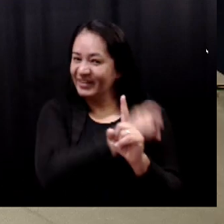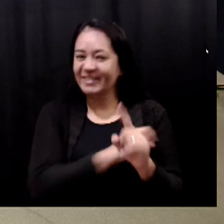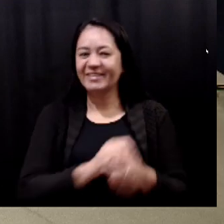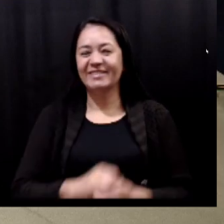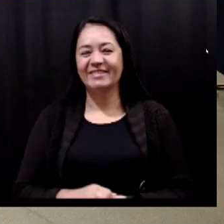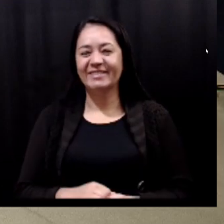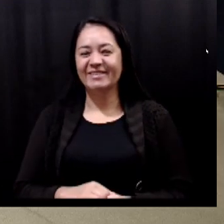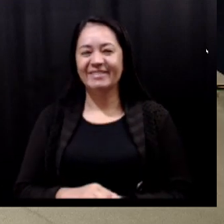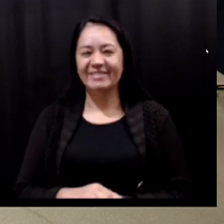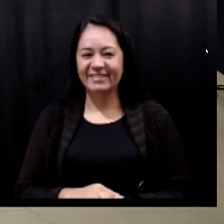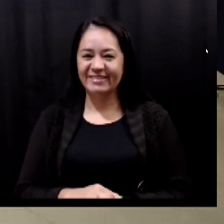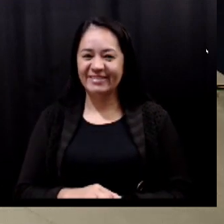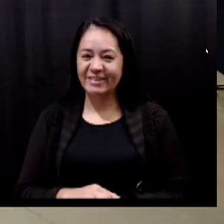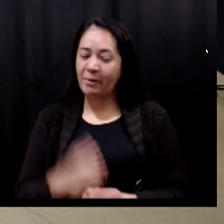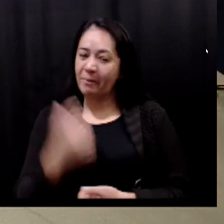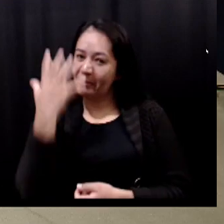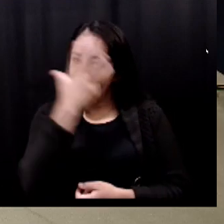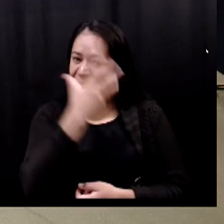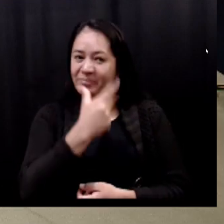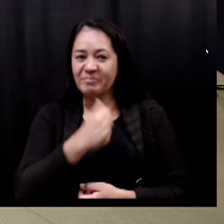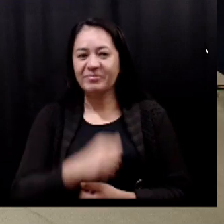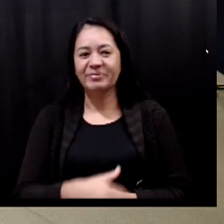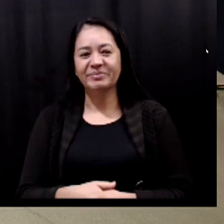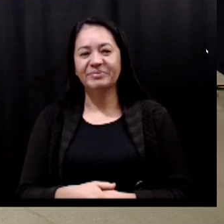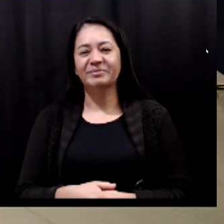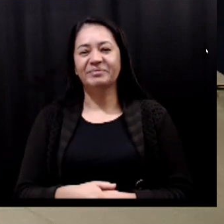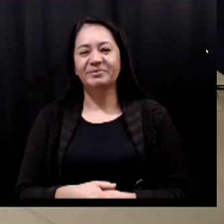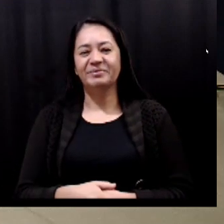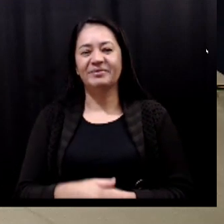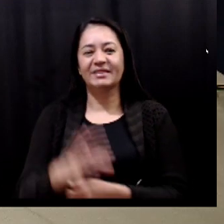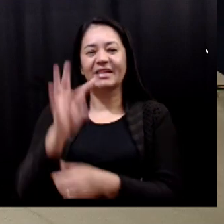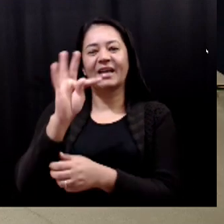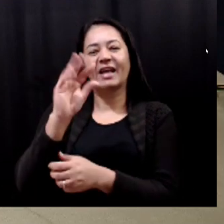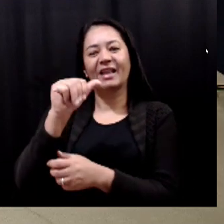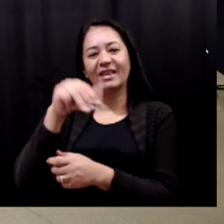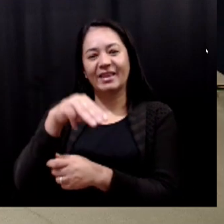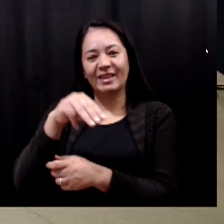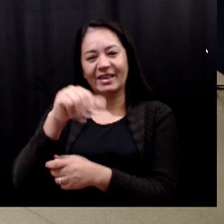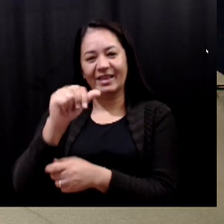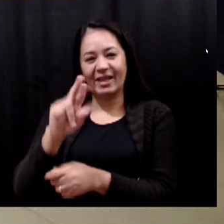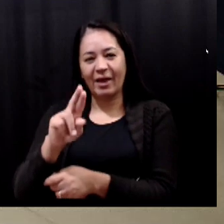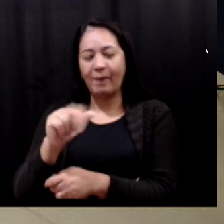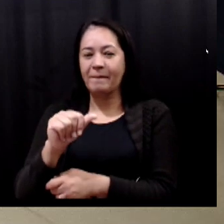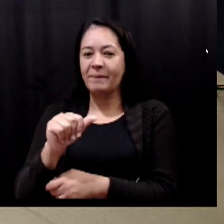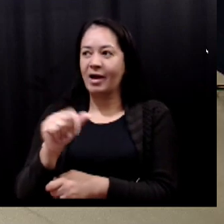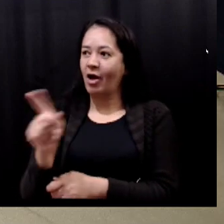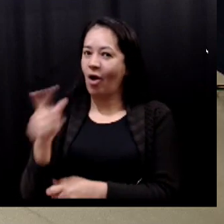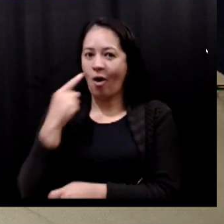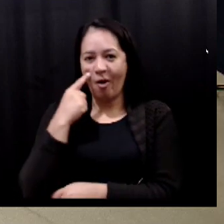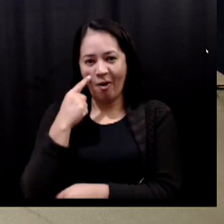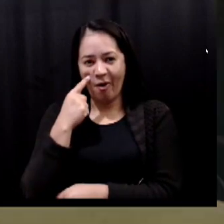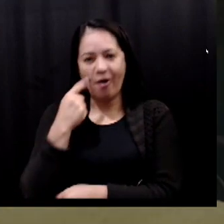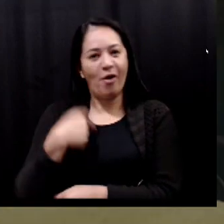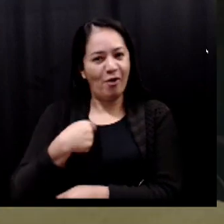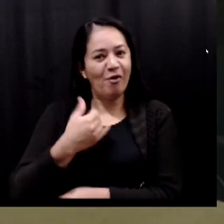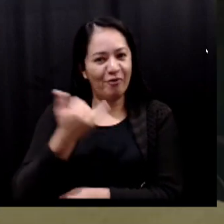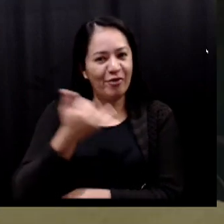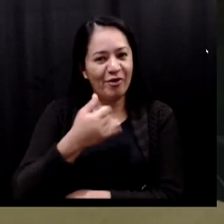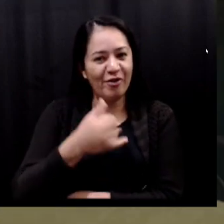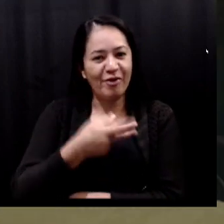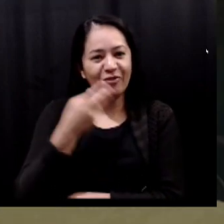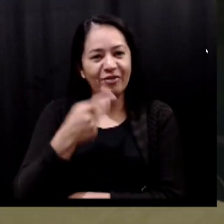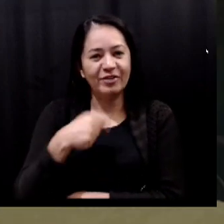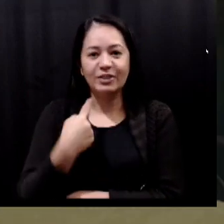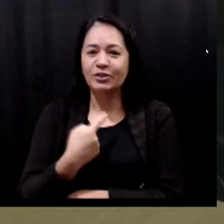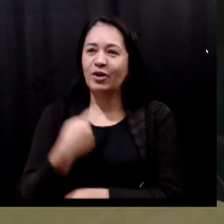difícil e bonito, muito Tâmara. Obrigada. Eu sabia que eu ia. Olha só, vou contar antes de você falar. A gente está ao vivo,